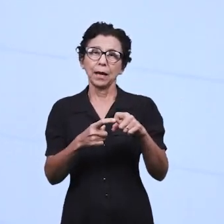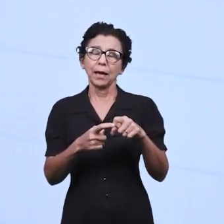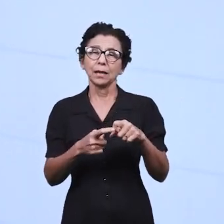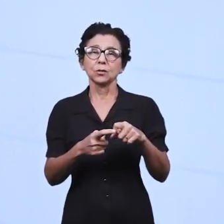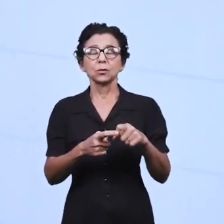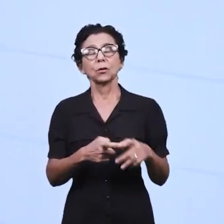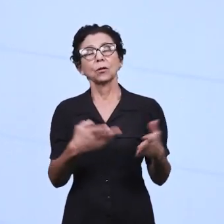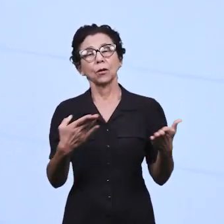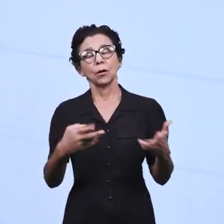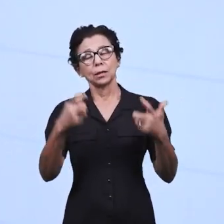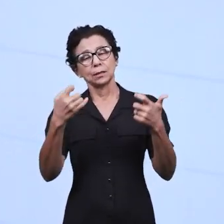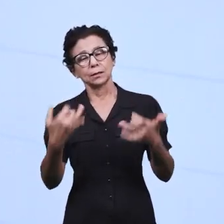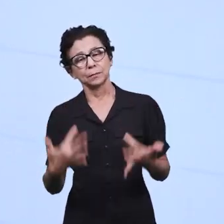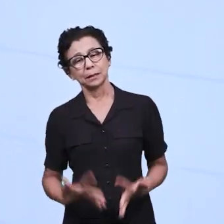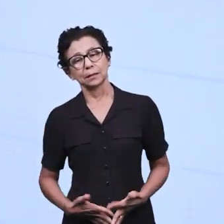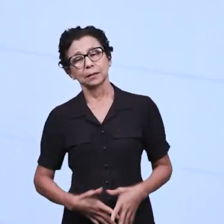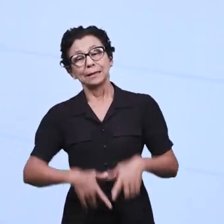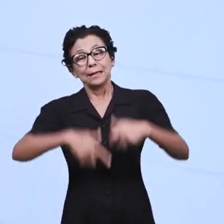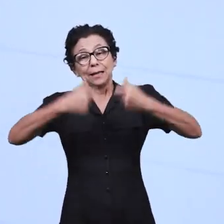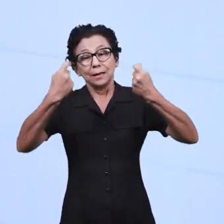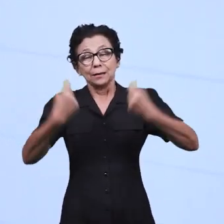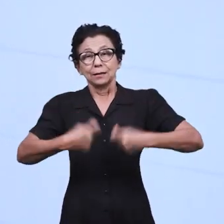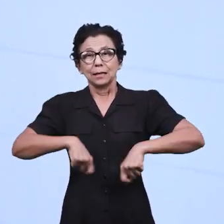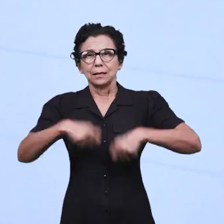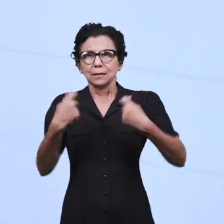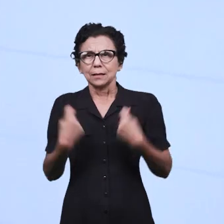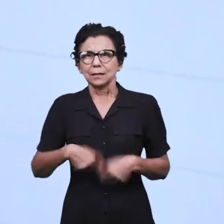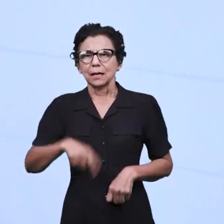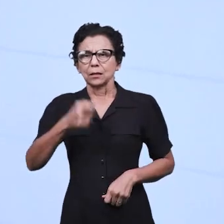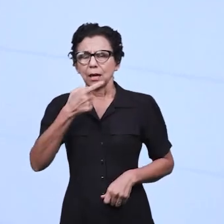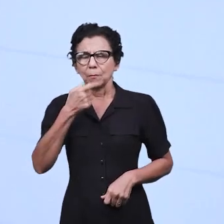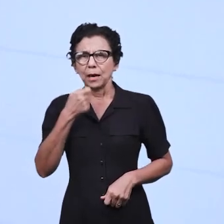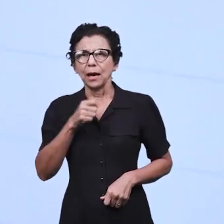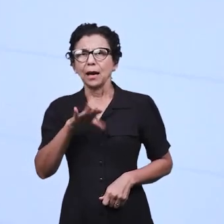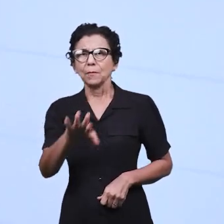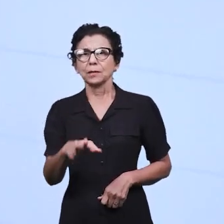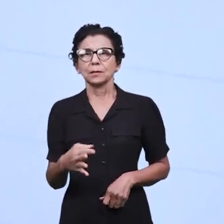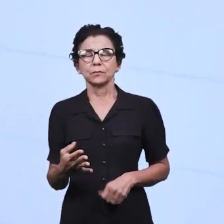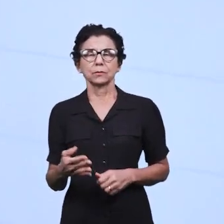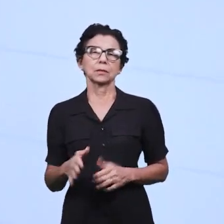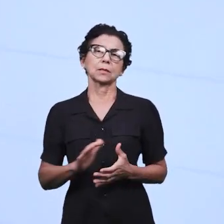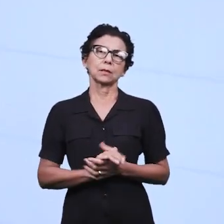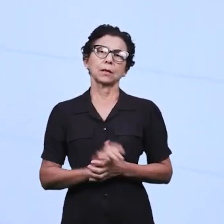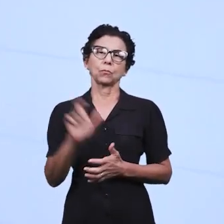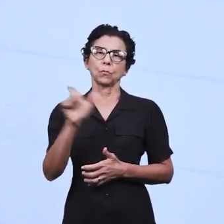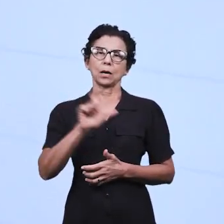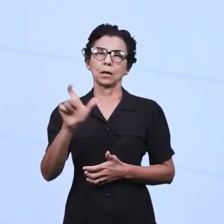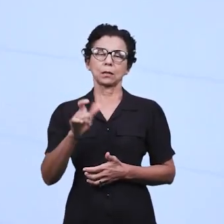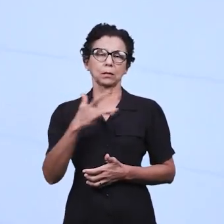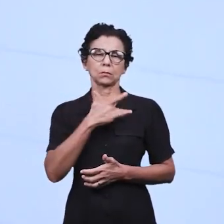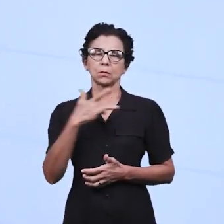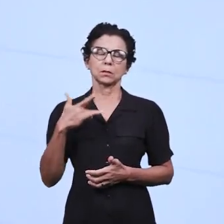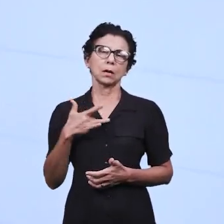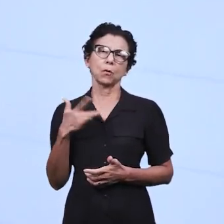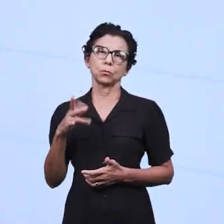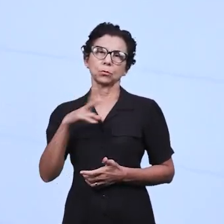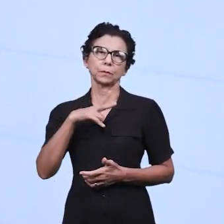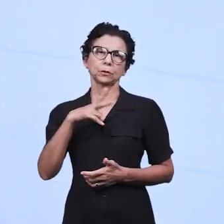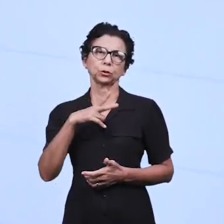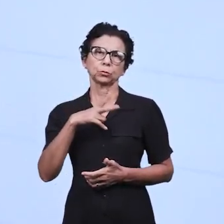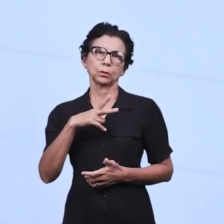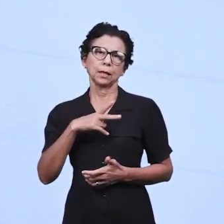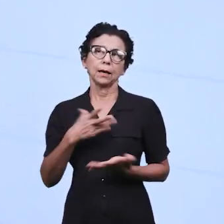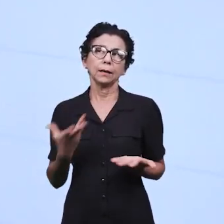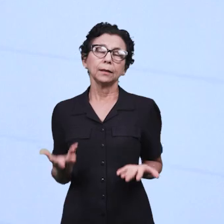que esse tratamento é necessário, mesmo que você tenha plano de saúde, e às vezes o enfrentamento às barreiras Sim. é exatamente